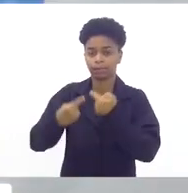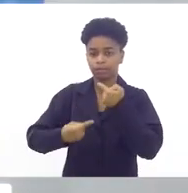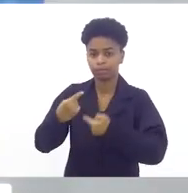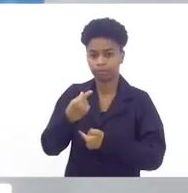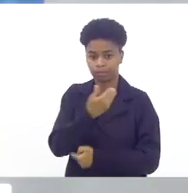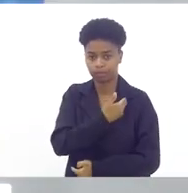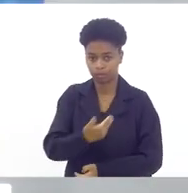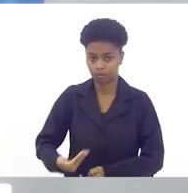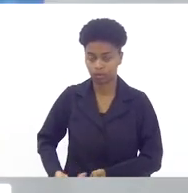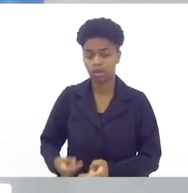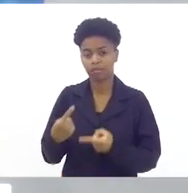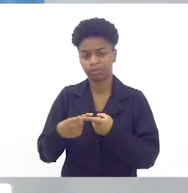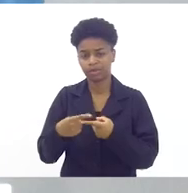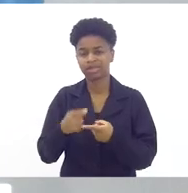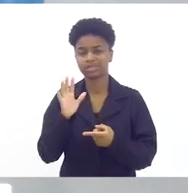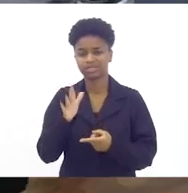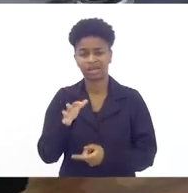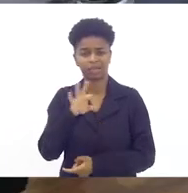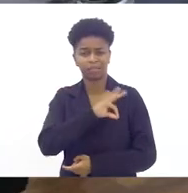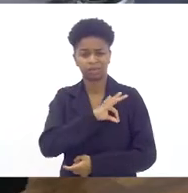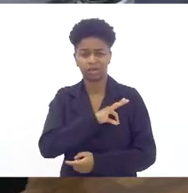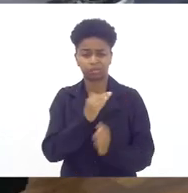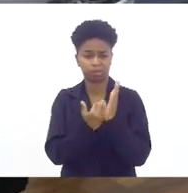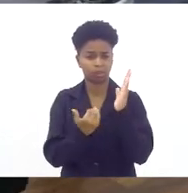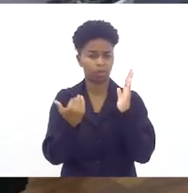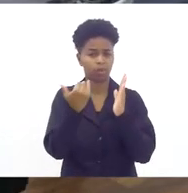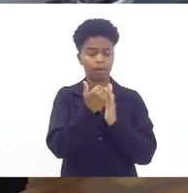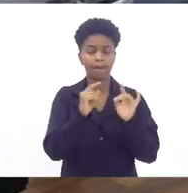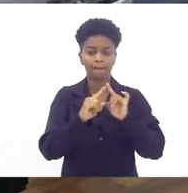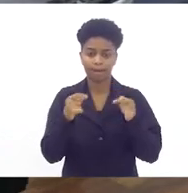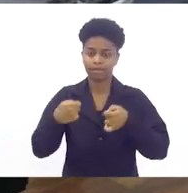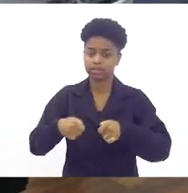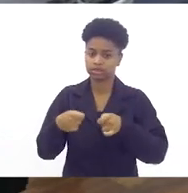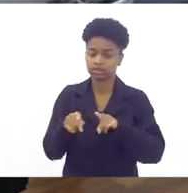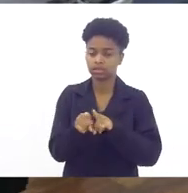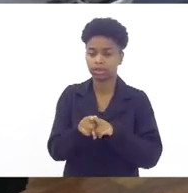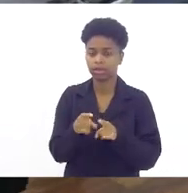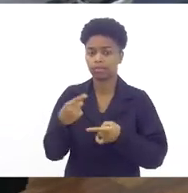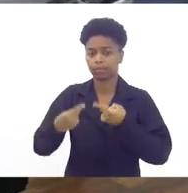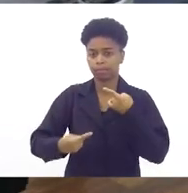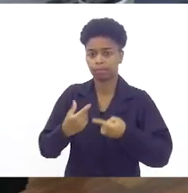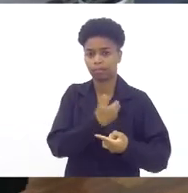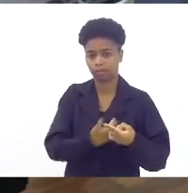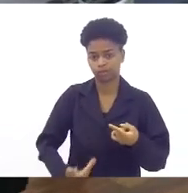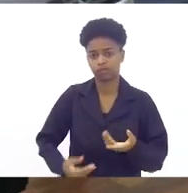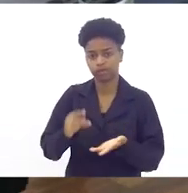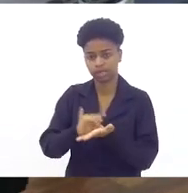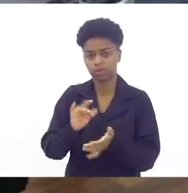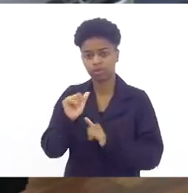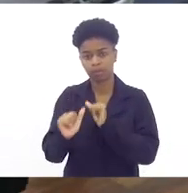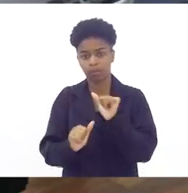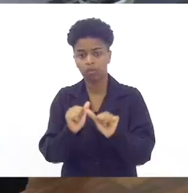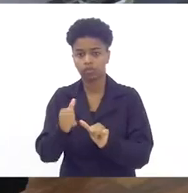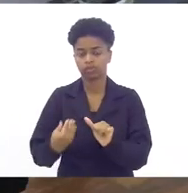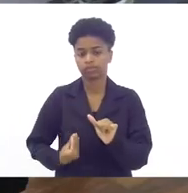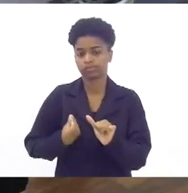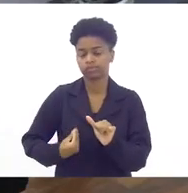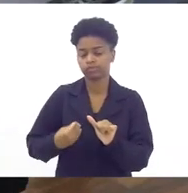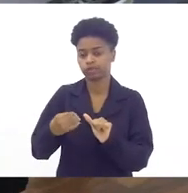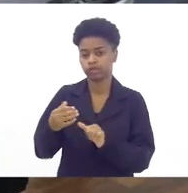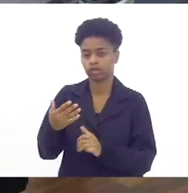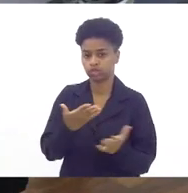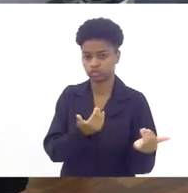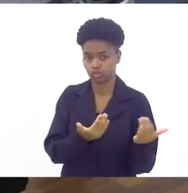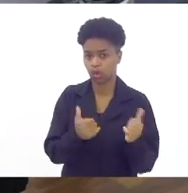já estamos muito cheio de polícia e precisamos ter políticas públicas estruturantes que mude efetivamente a vida desses jovens né Então